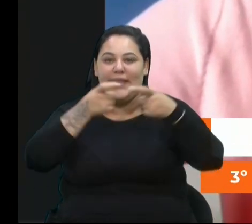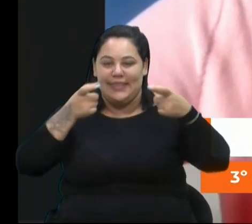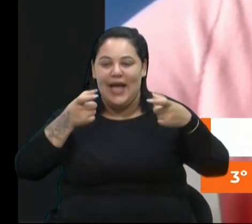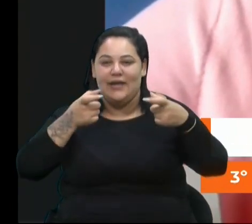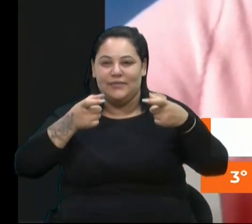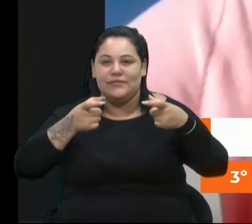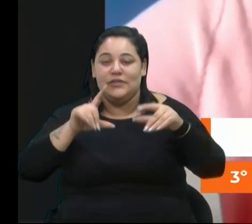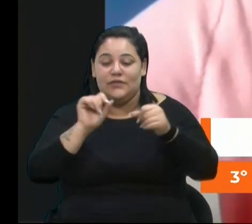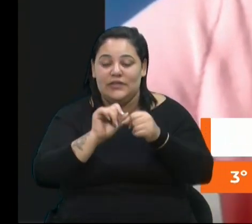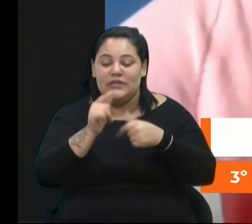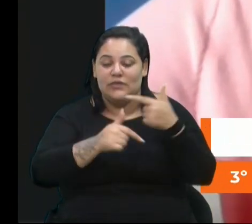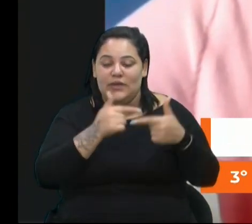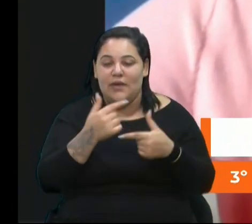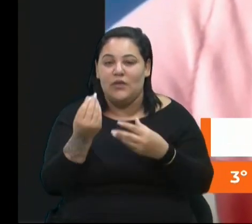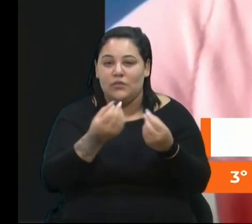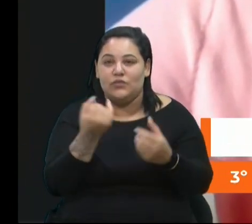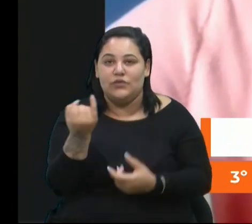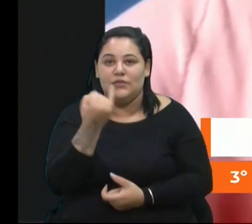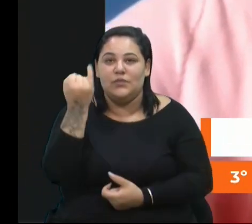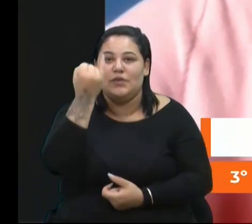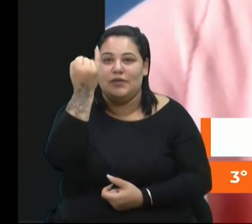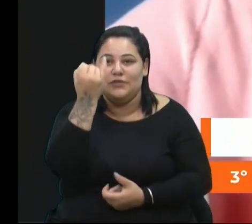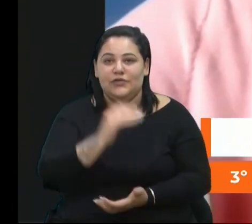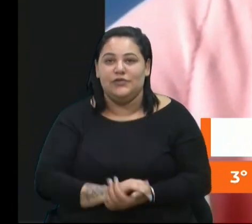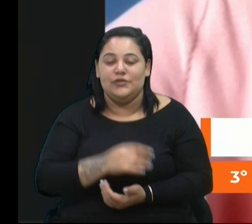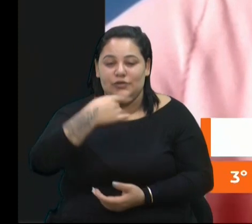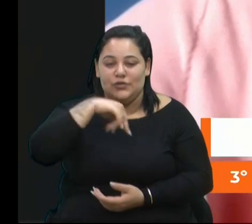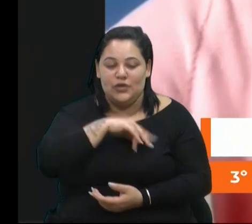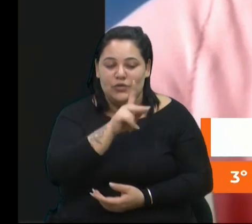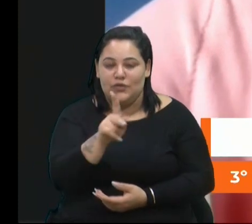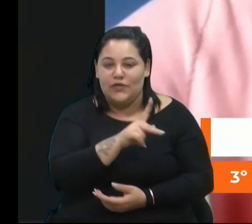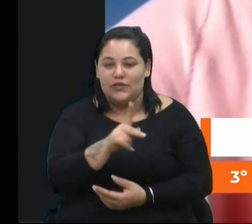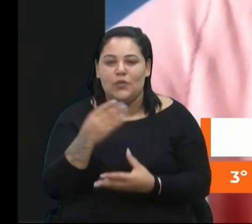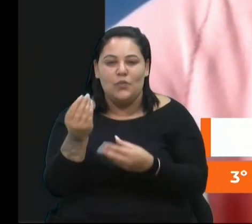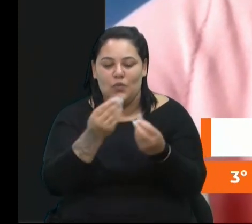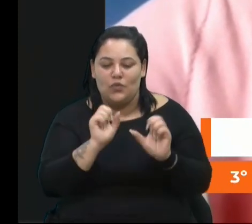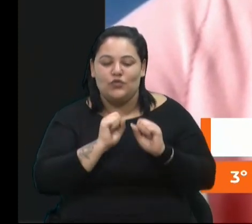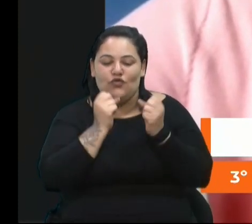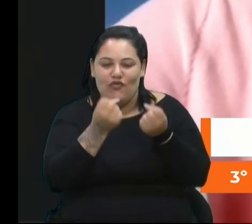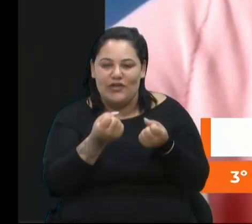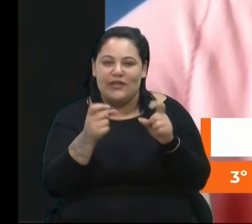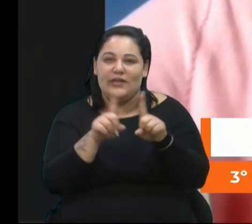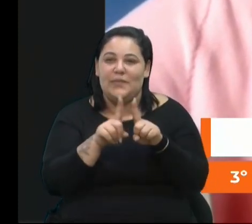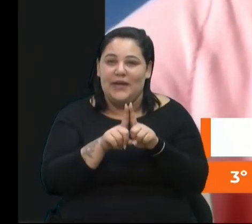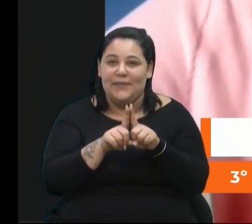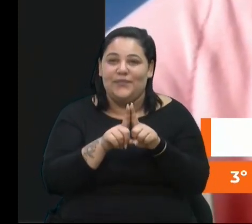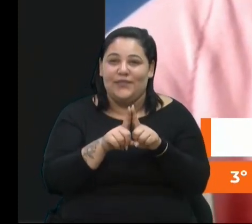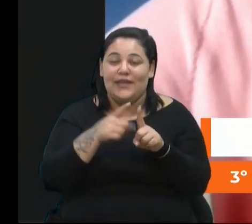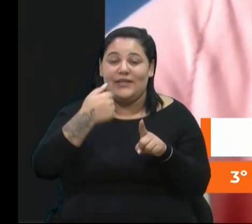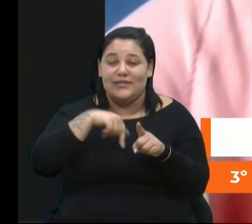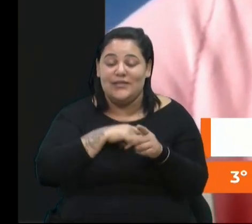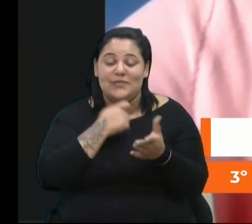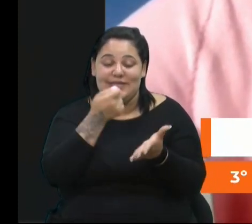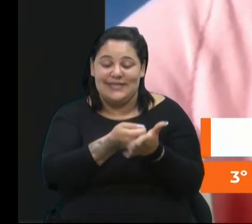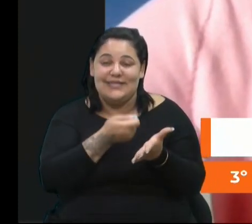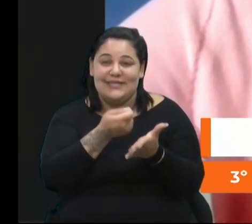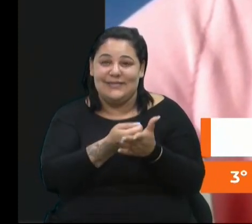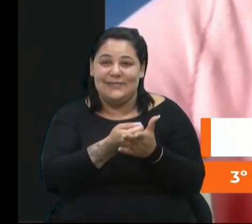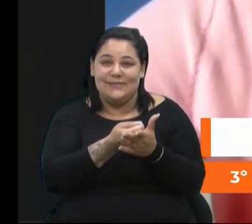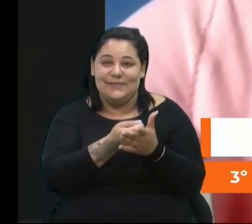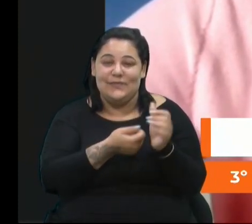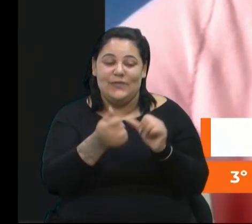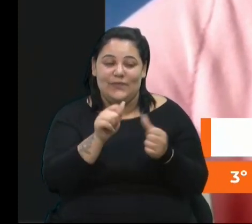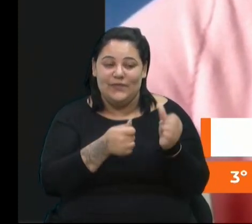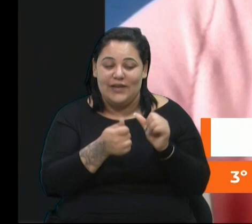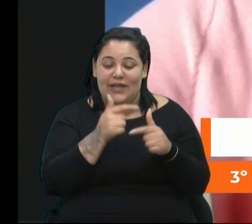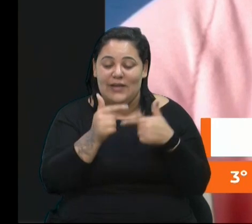têm feito um trabalho importante, os nossos professores aqui são muito dedicados, então estão sendo qualificados, vem trabalhando